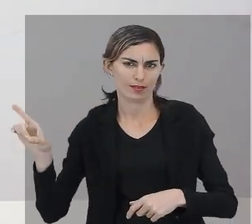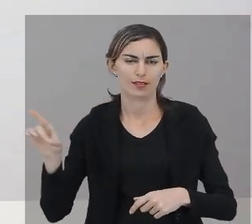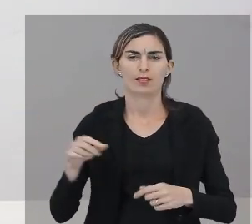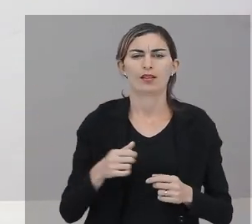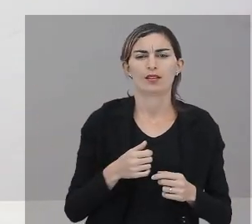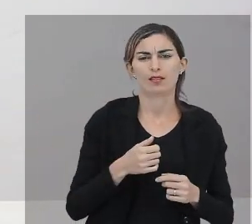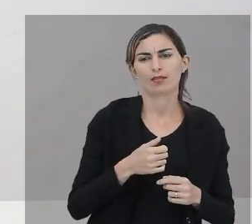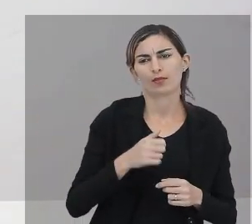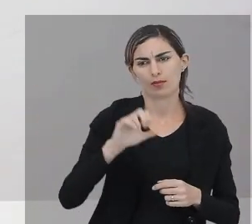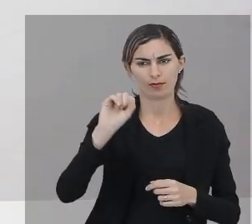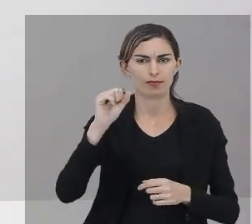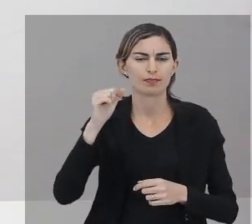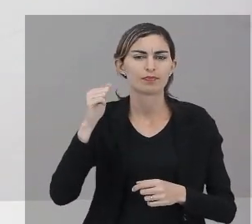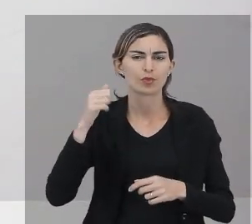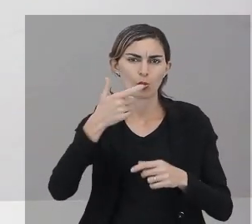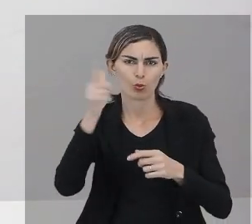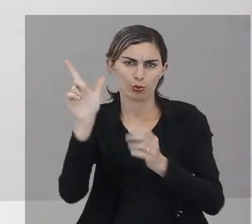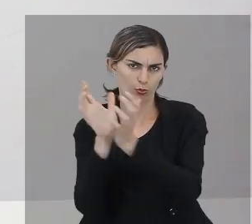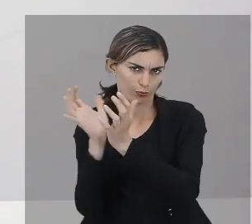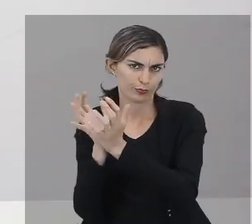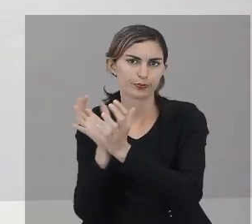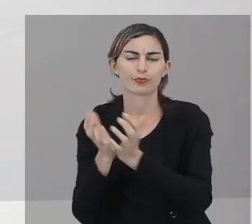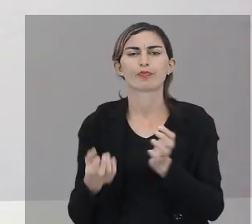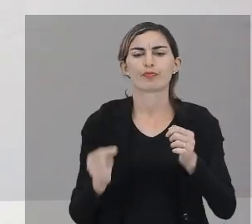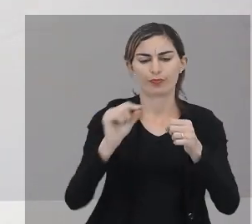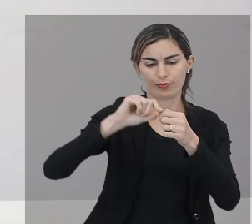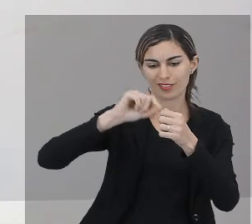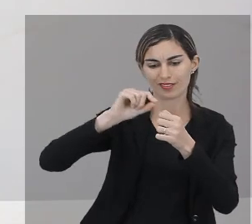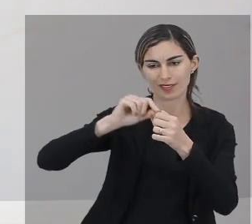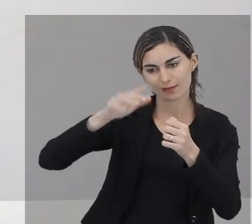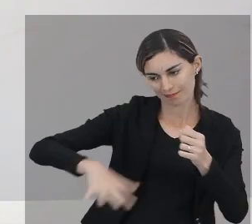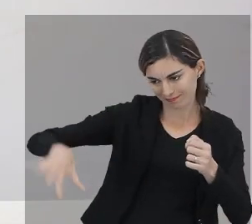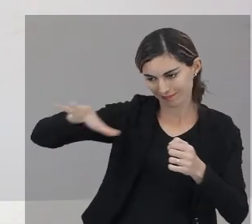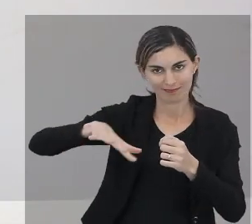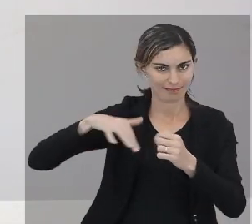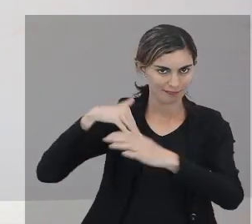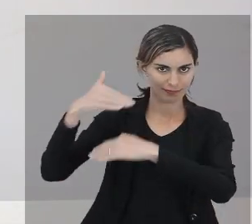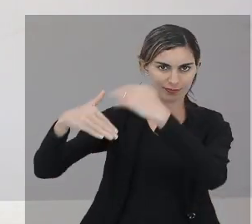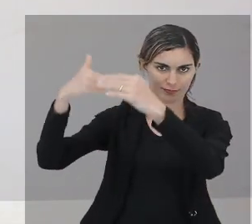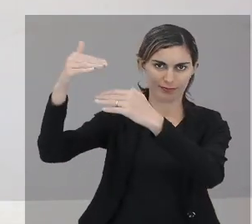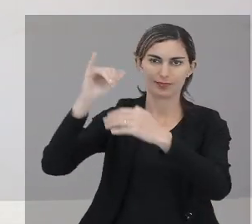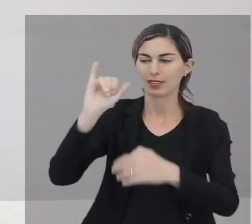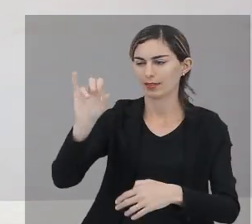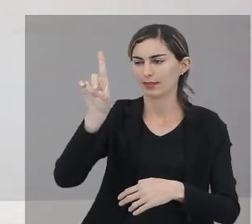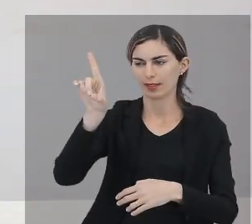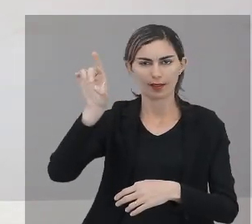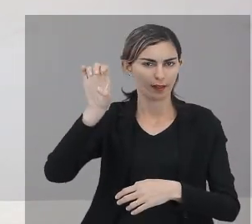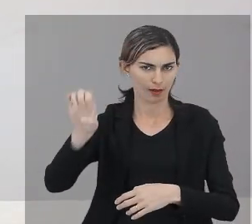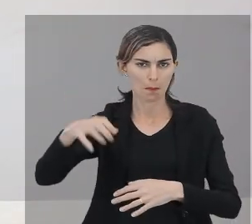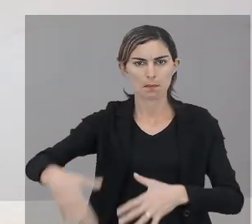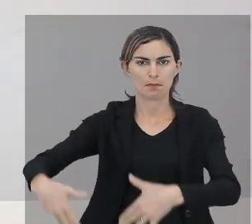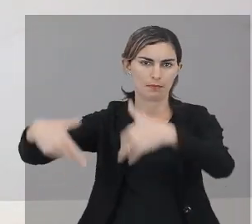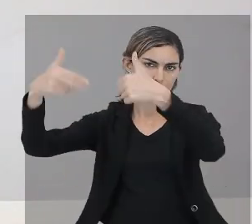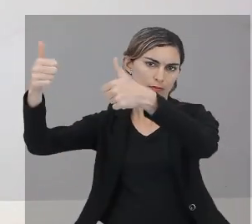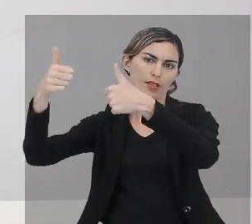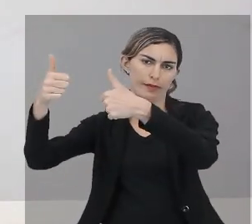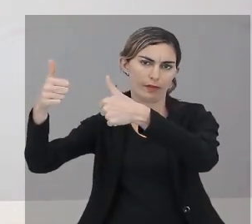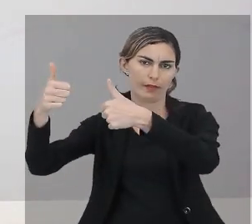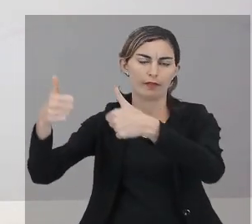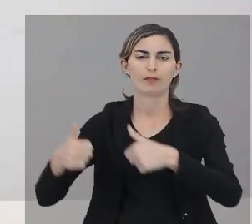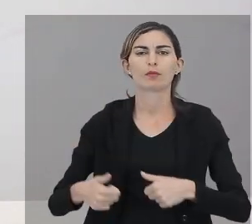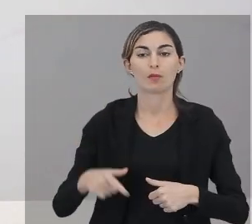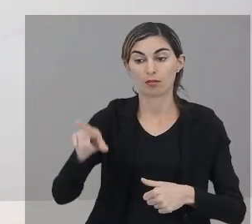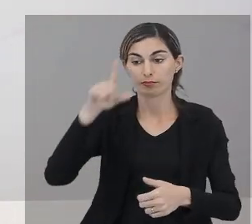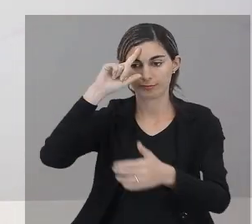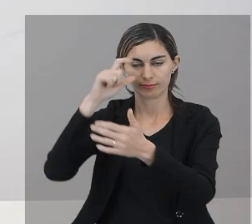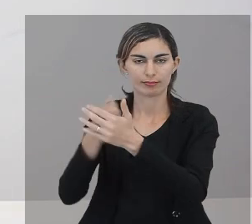ADT. Só que uma outra equipe fez um ambiente de desenvolvimento, uma IDE, muito